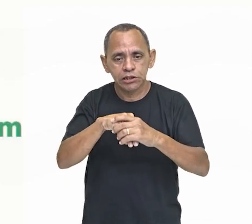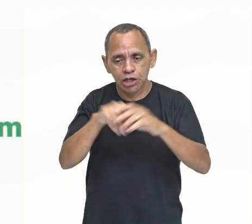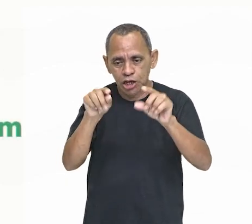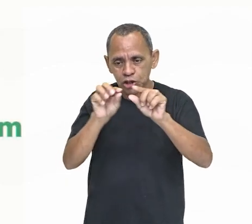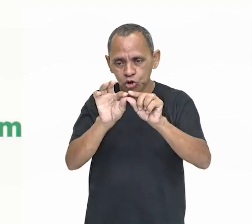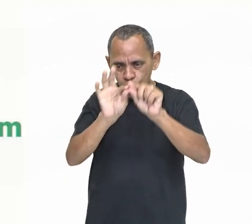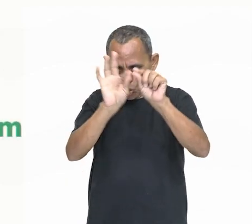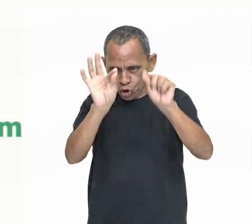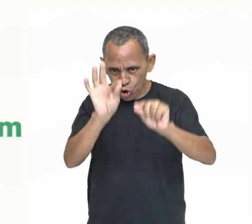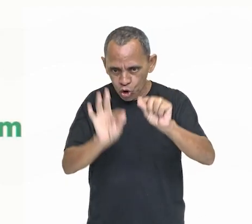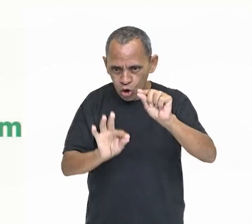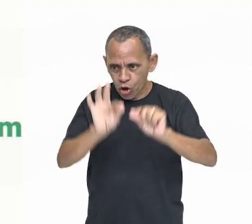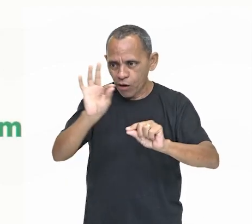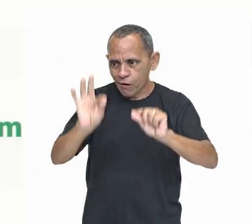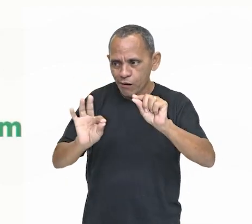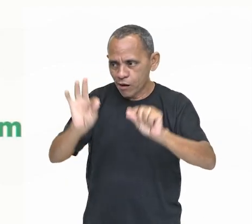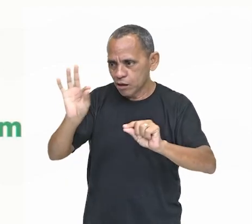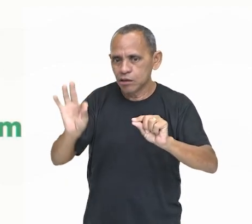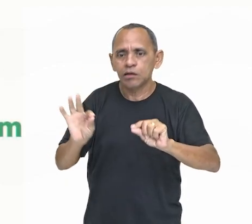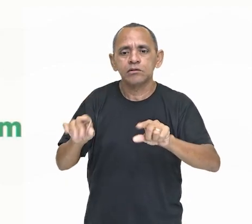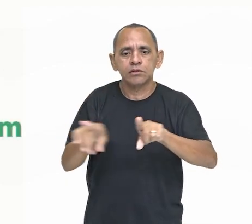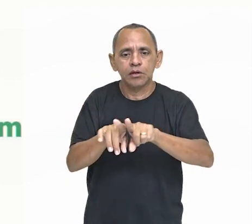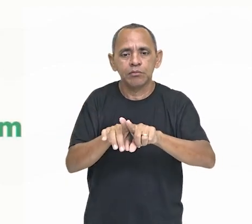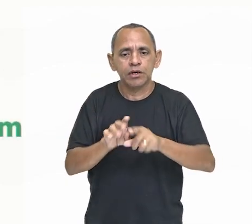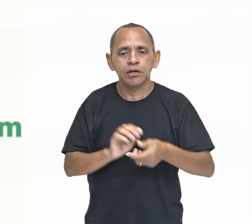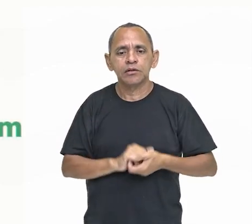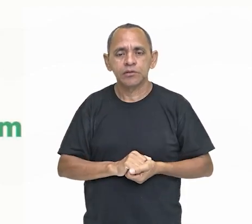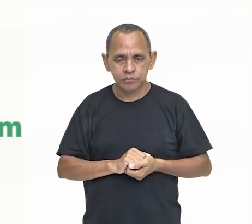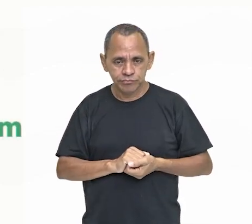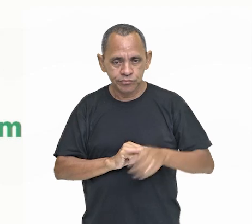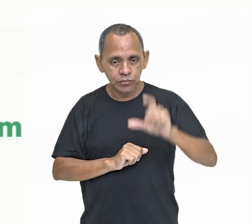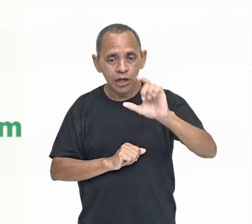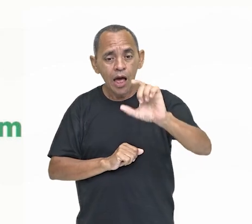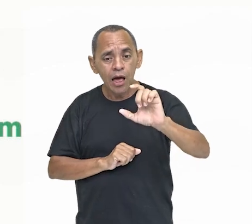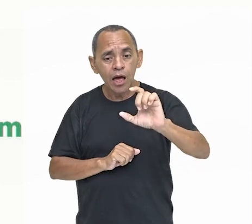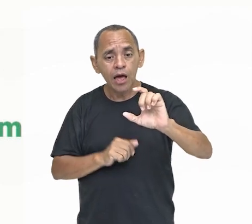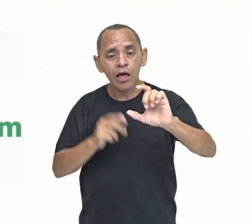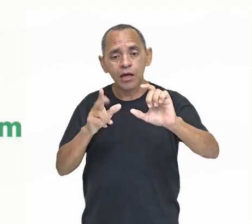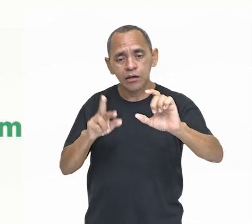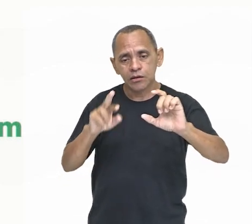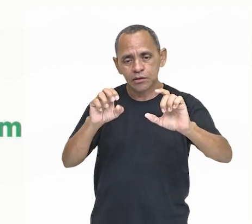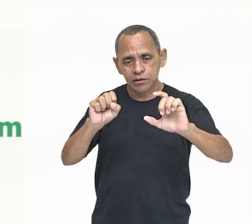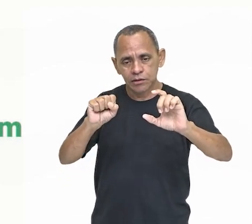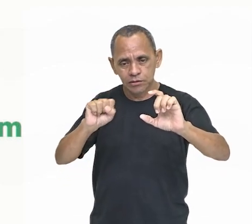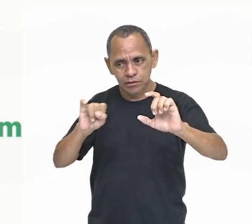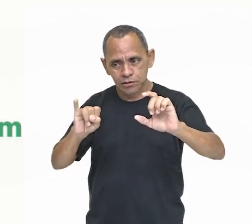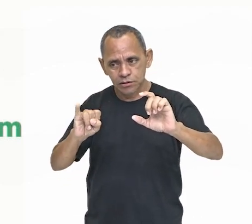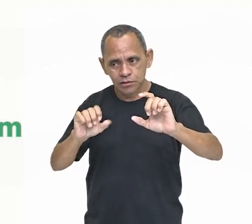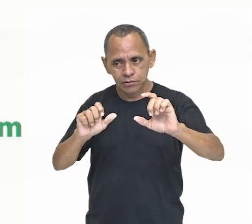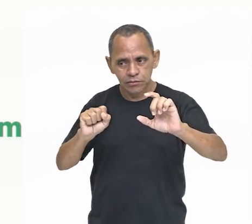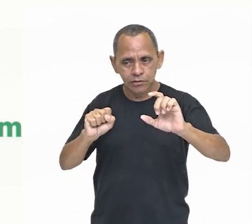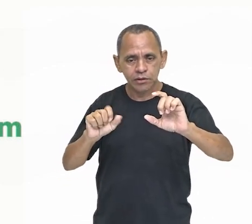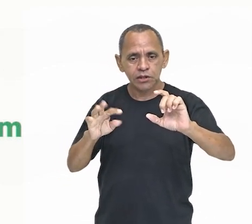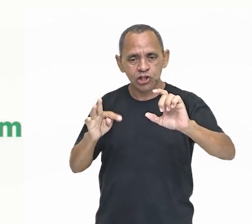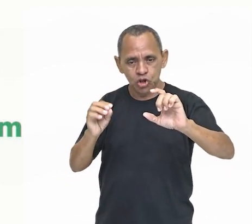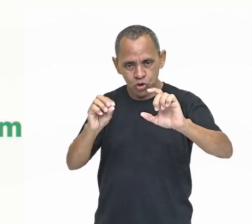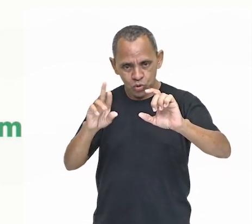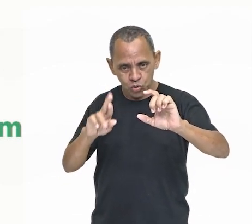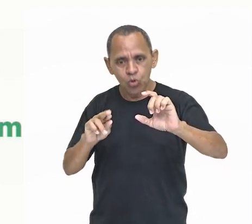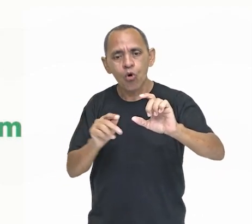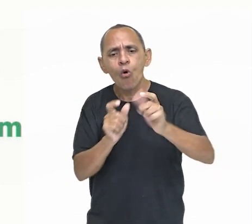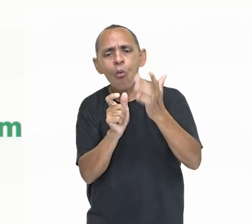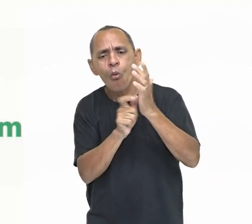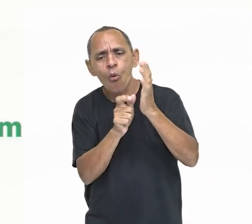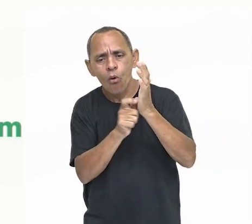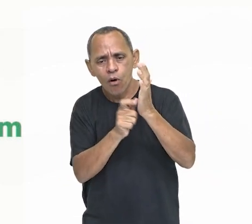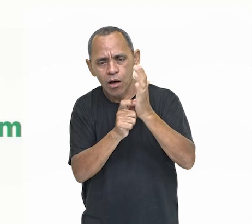só, o resistor. Quem são esses resistores? Eles dissipam energia